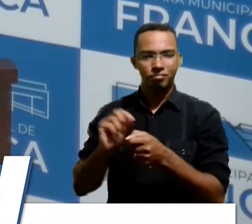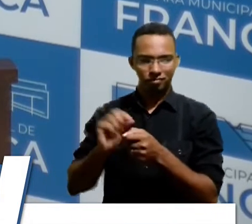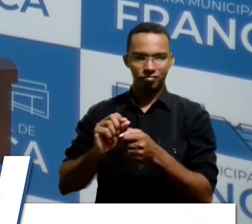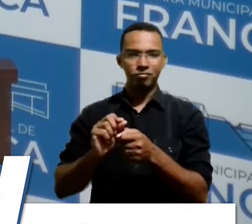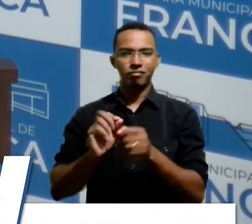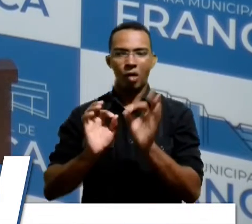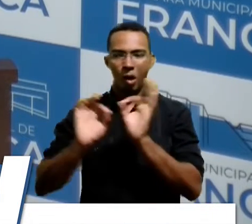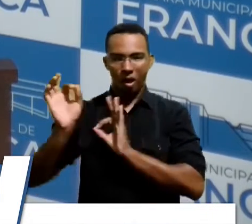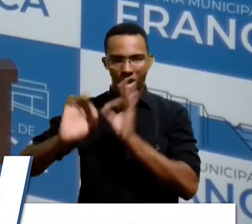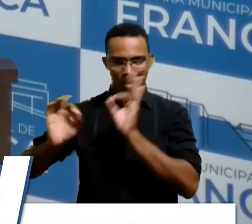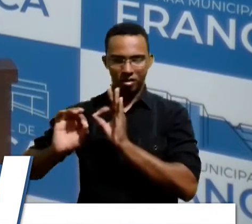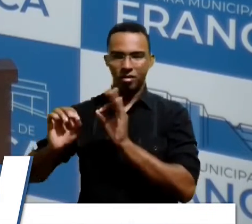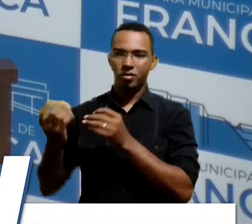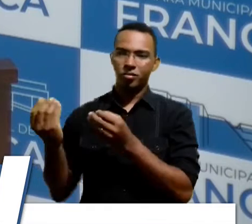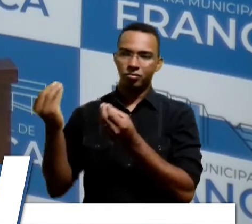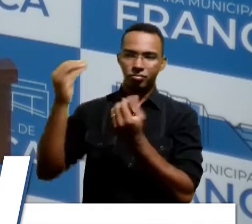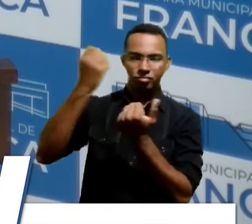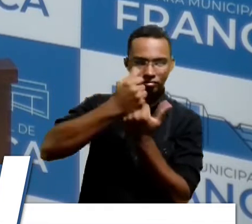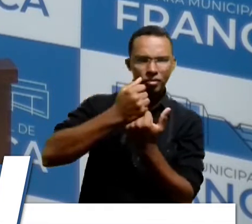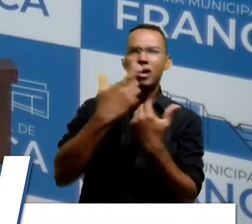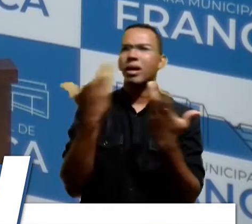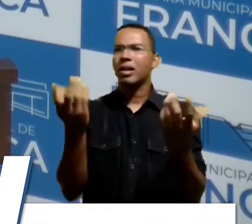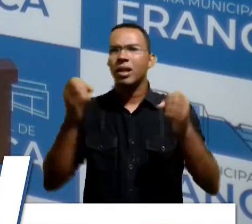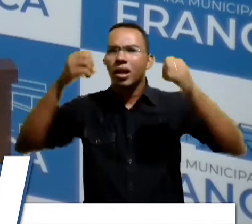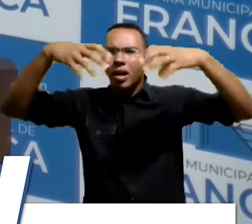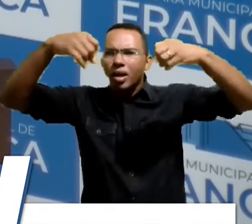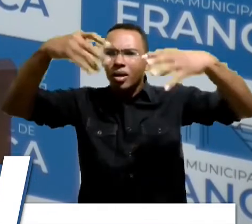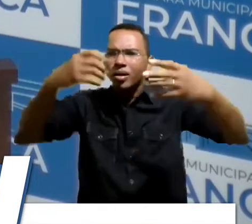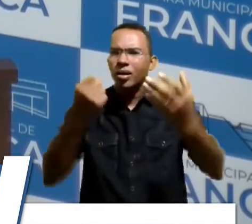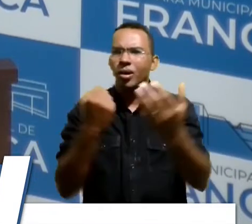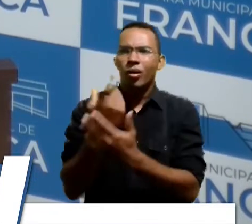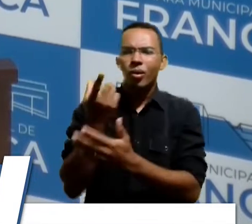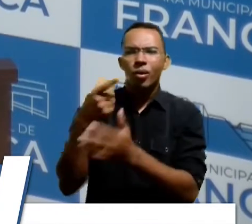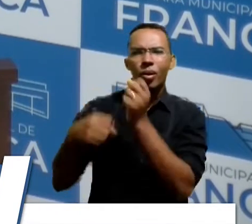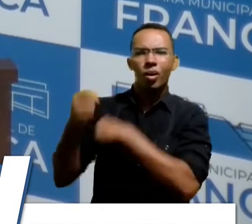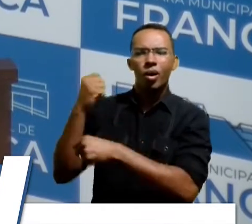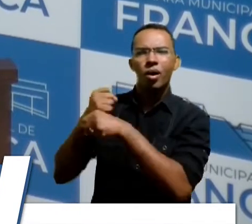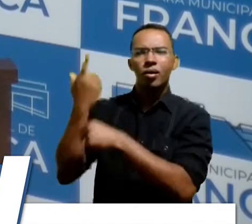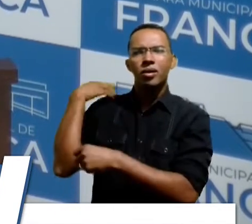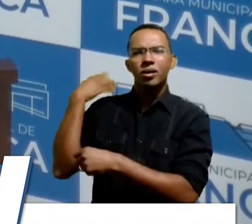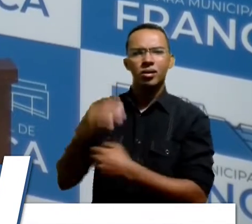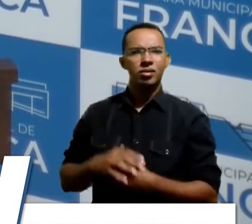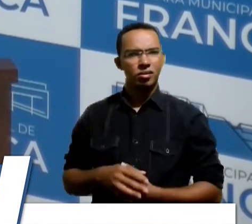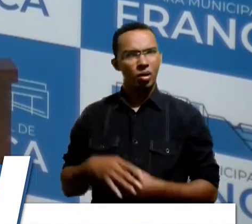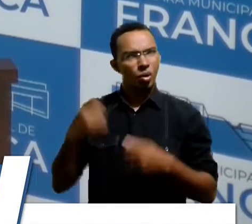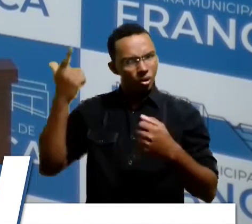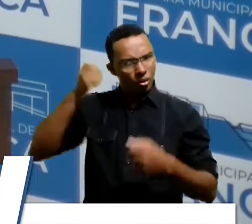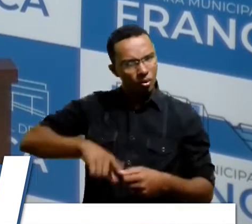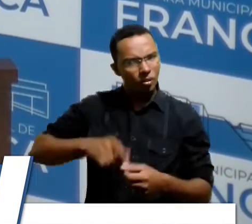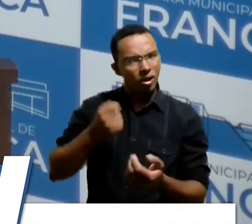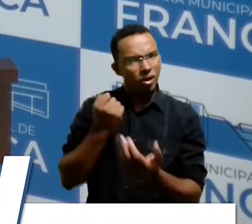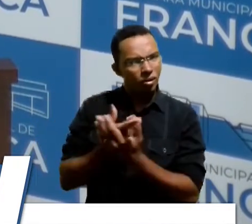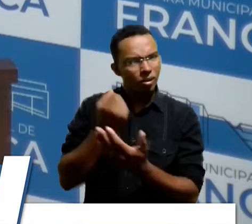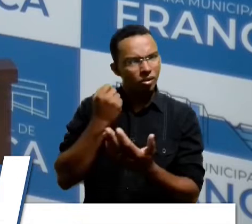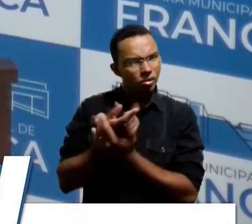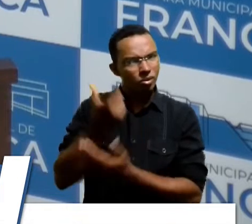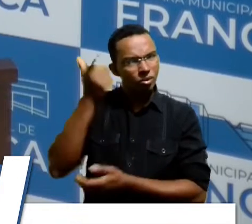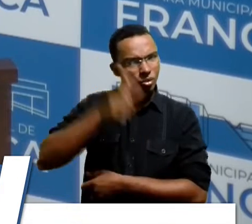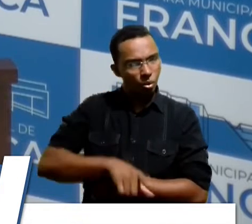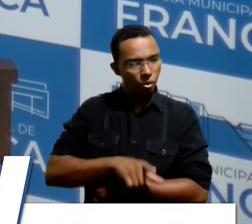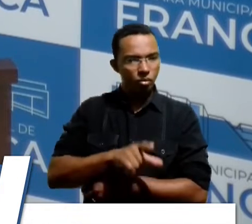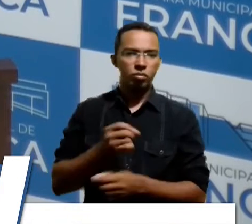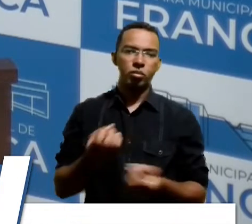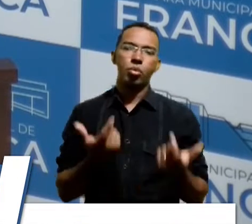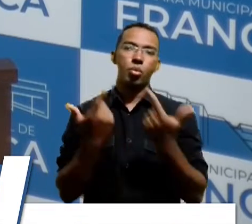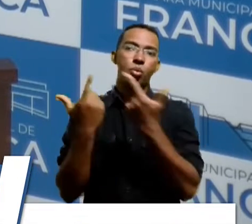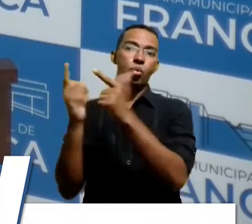desmontar. Aí eu faço a pergunta, cadê as luzinhas que compraram o ano passado, que nós montamos aqui? Vai ter que comprar tudo de novo? Mas isso daí eu deixo para uma outra